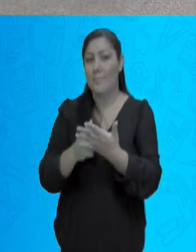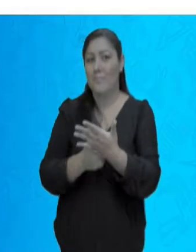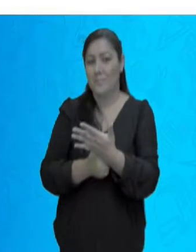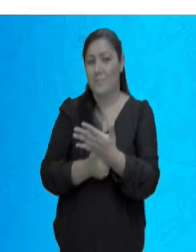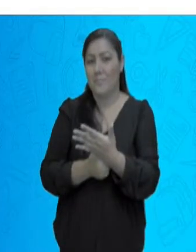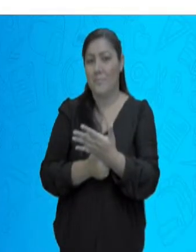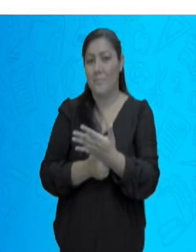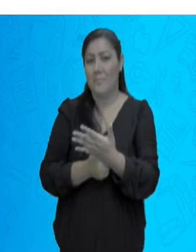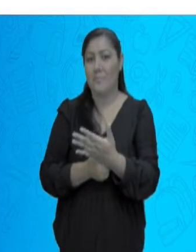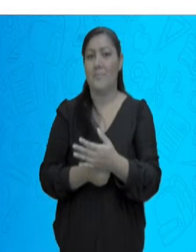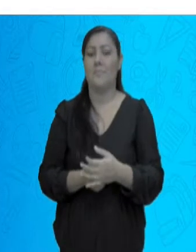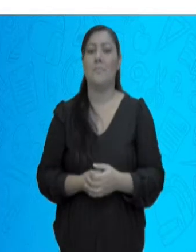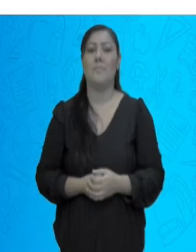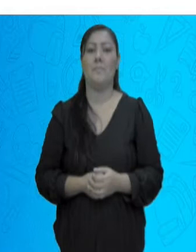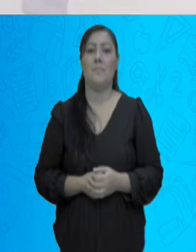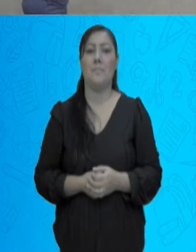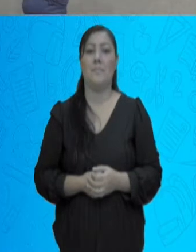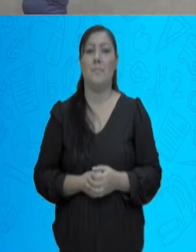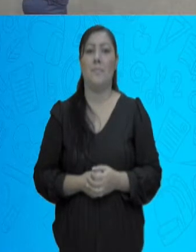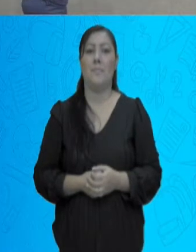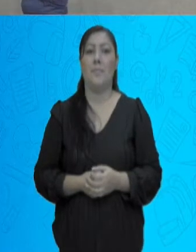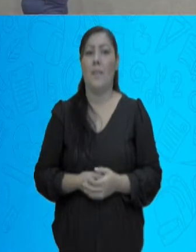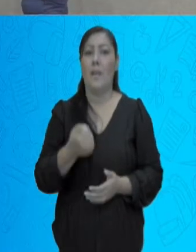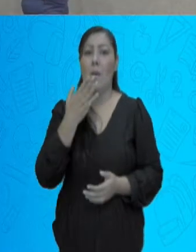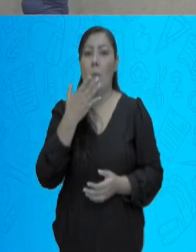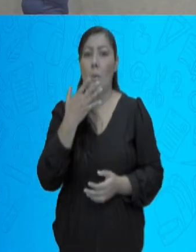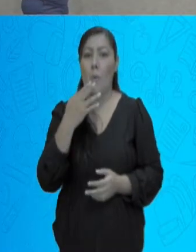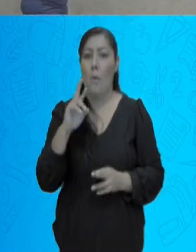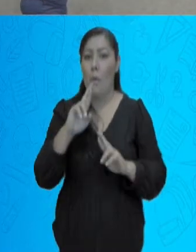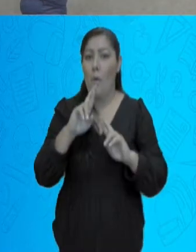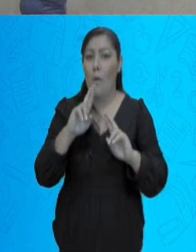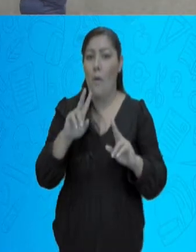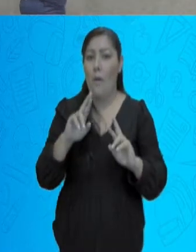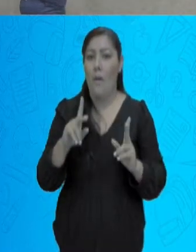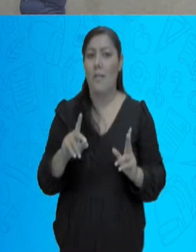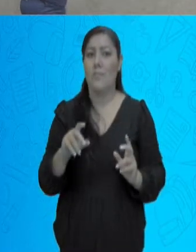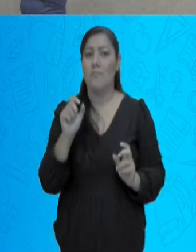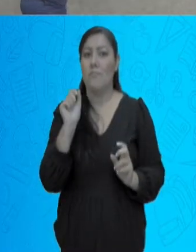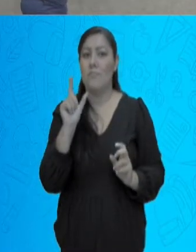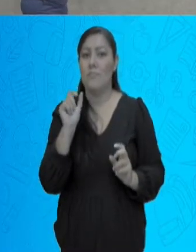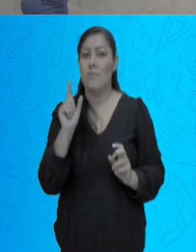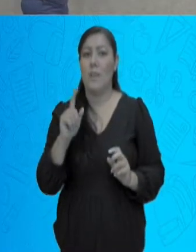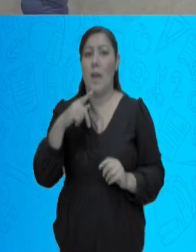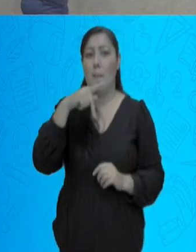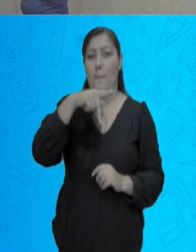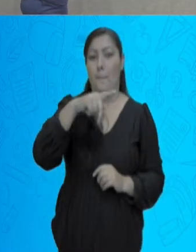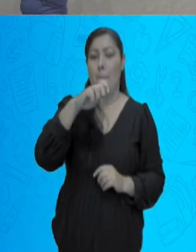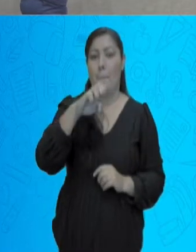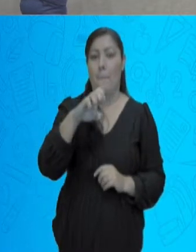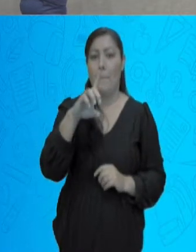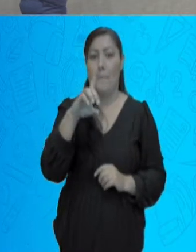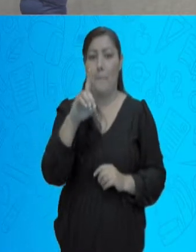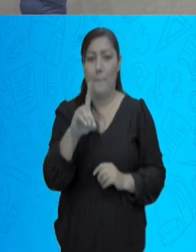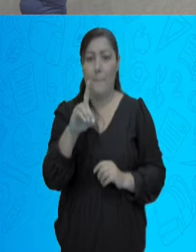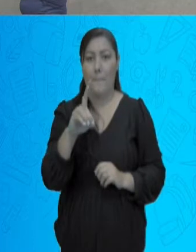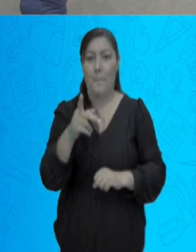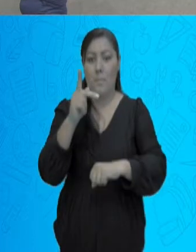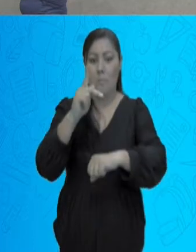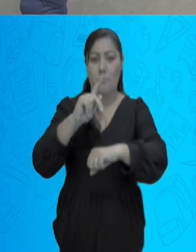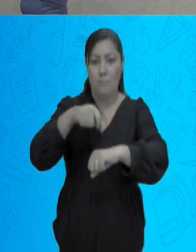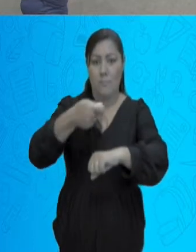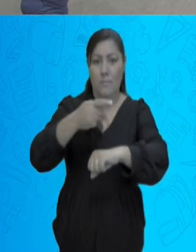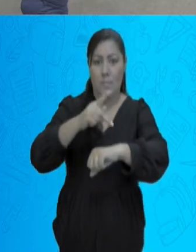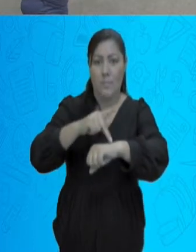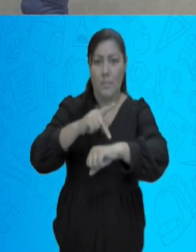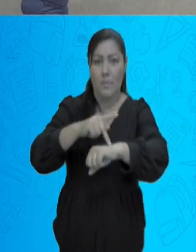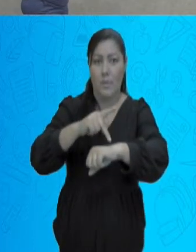Temos a parte que está de cor diferente, não é mesmo? Ó, pedra. O radical aí, então, seria o quê? O